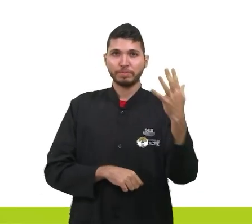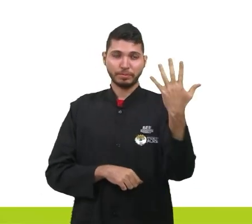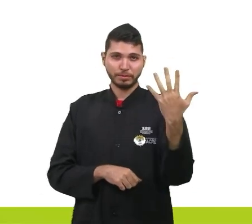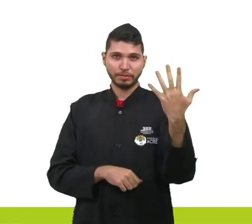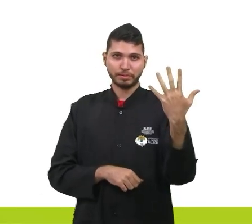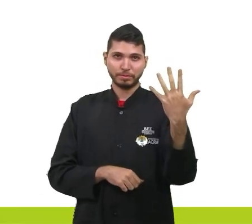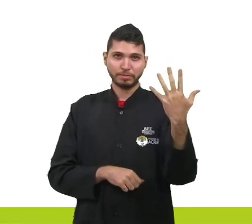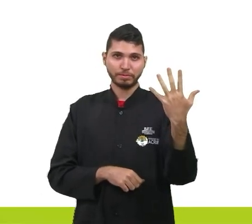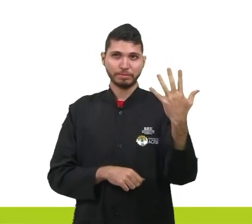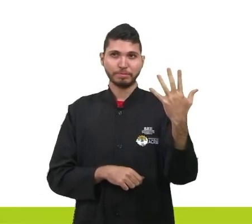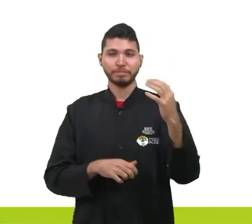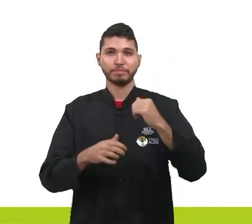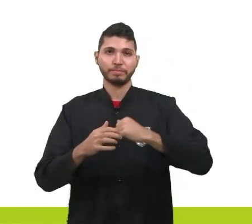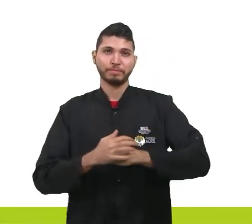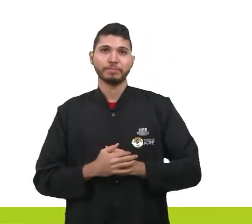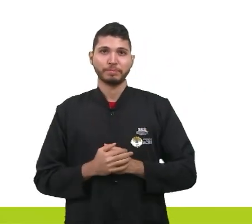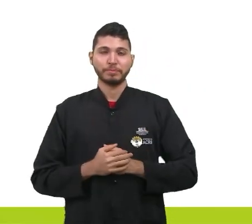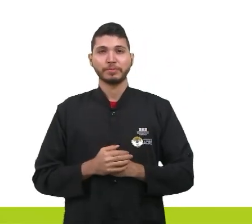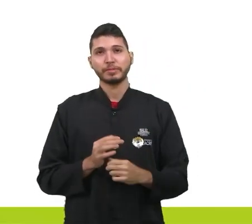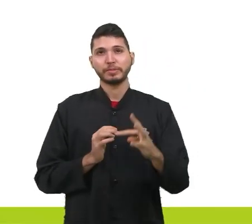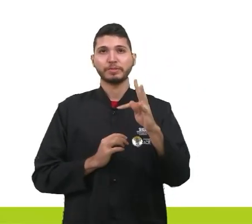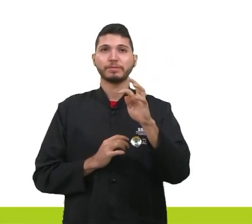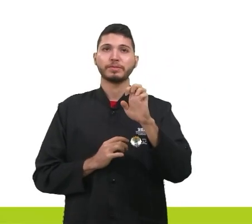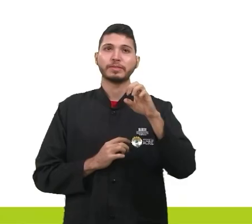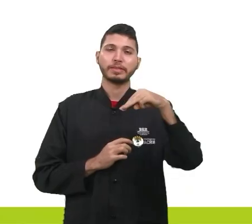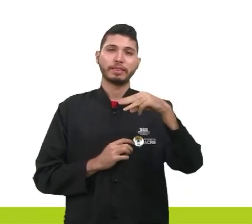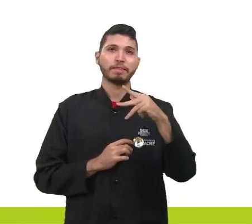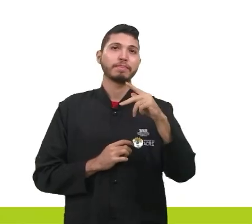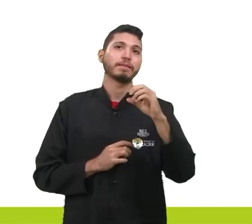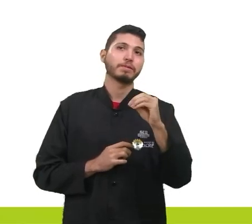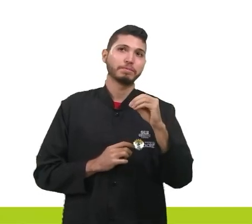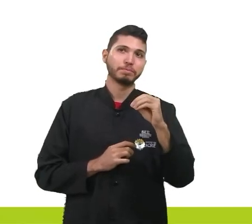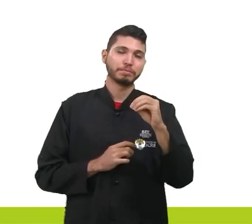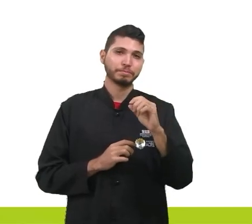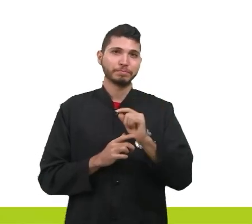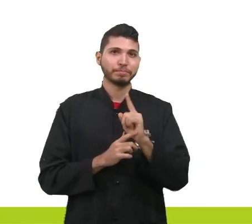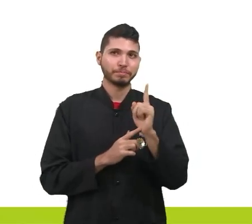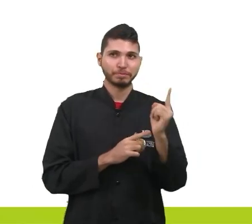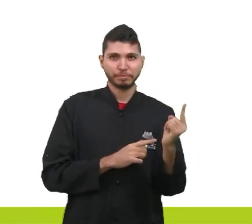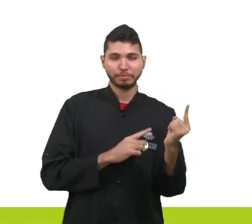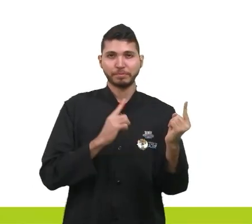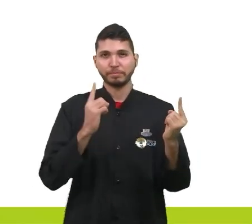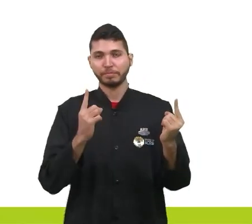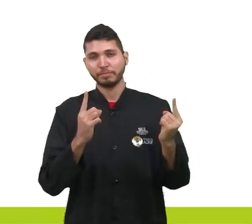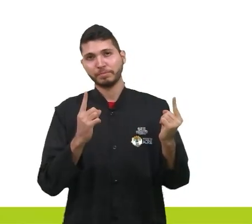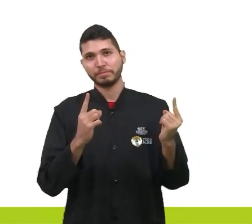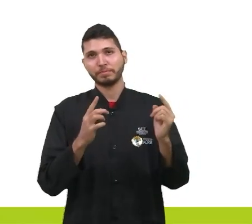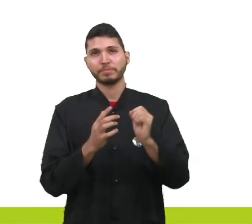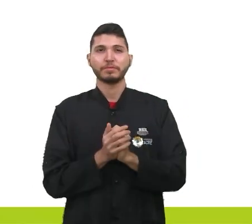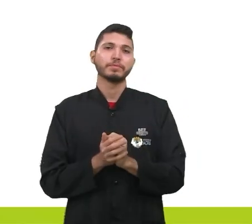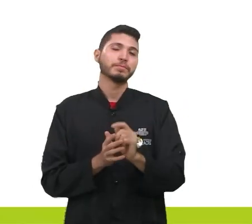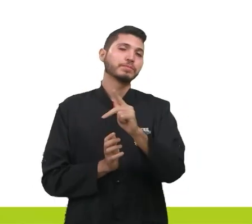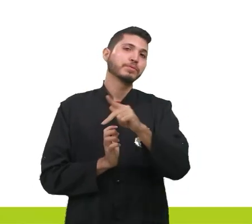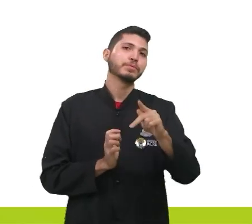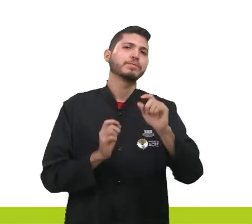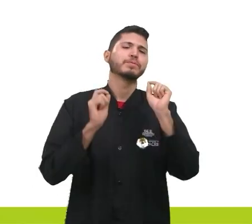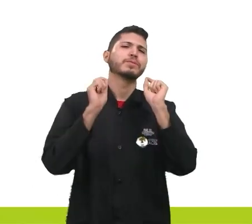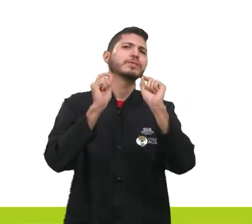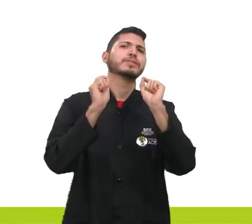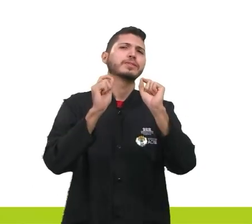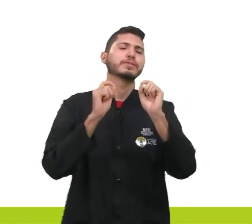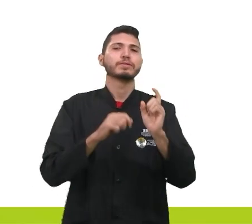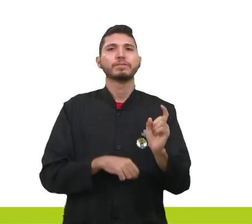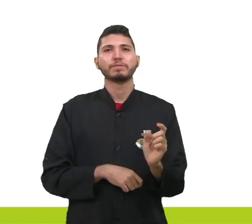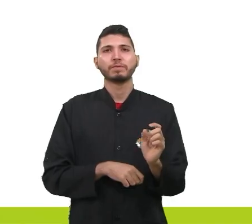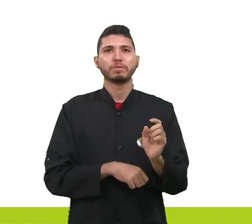na tela para a gente saber diferenciar cada um deles. Então, professora, o que seria o tempo? Bom,